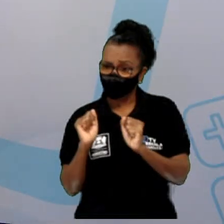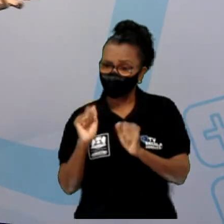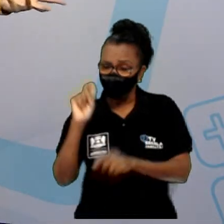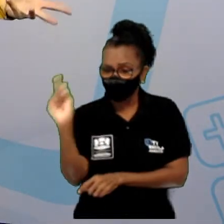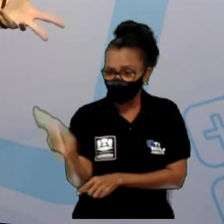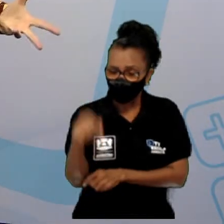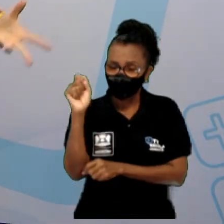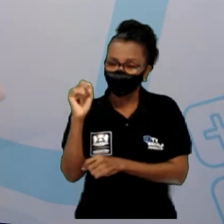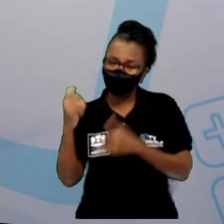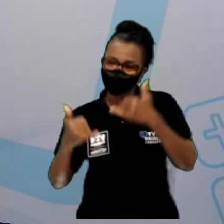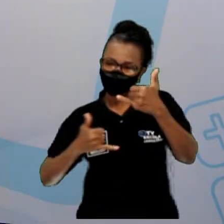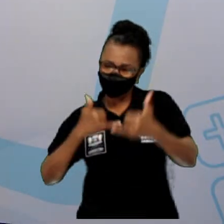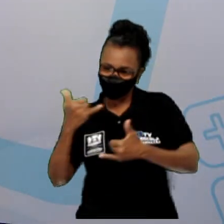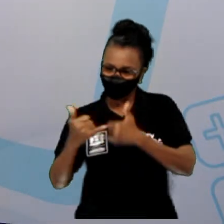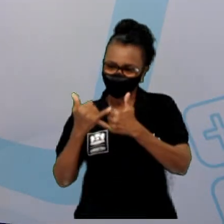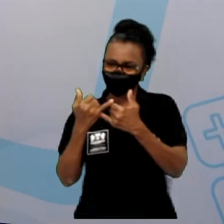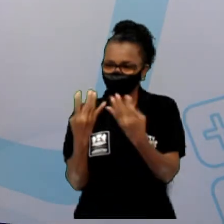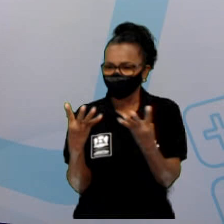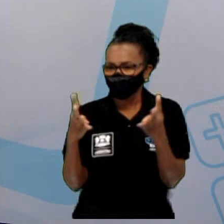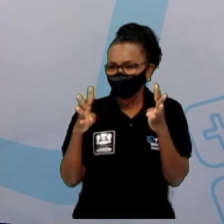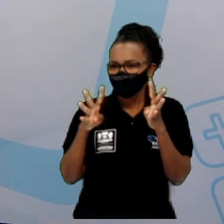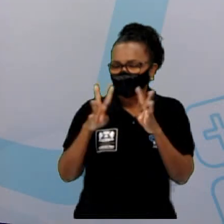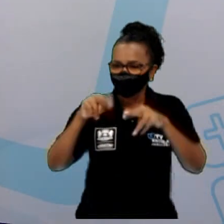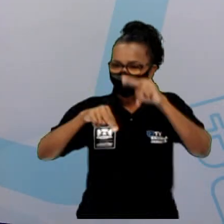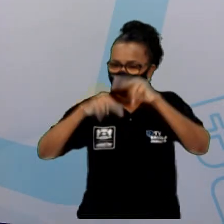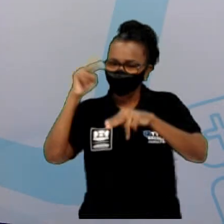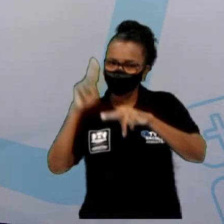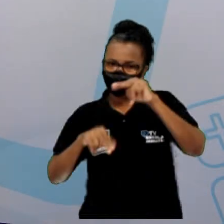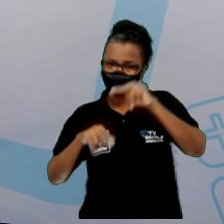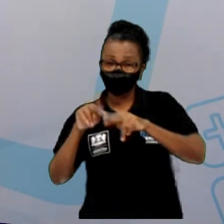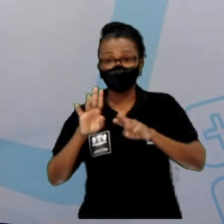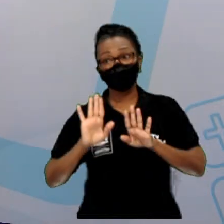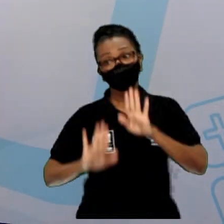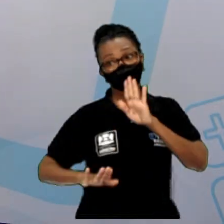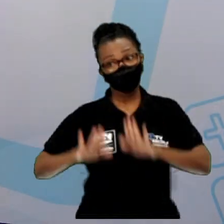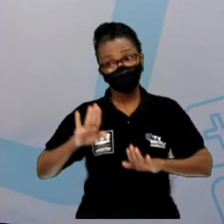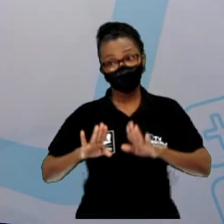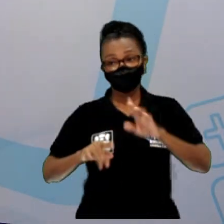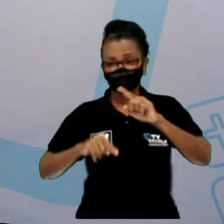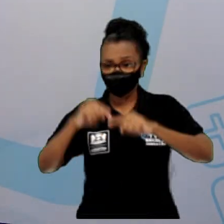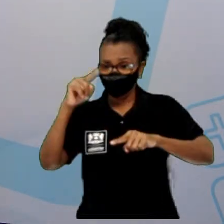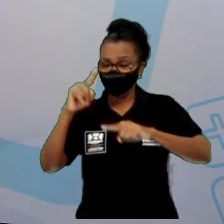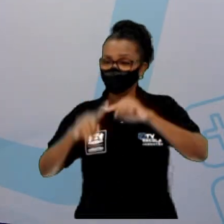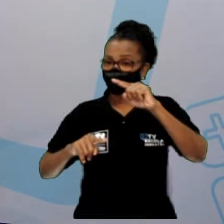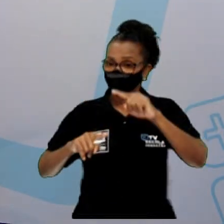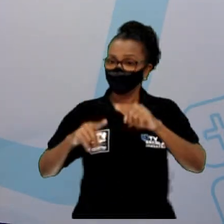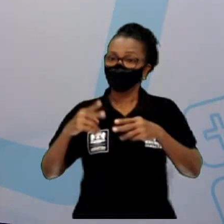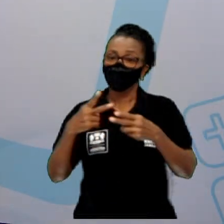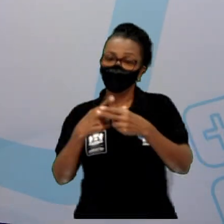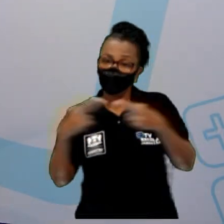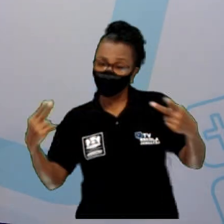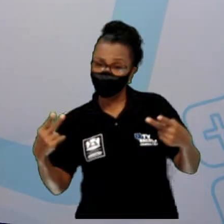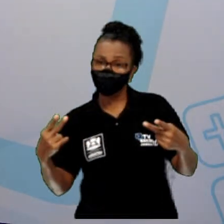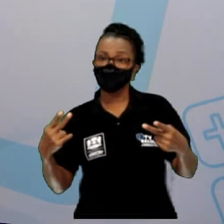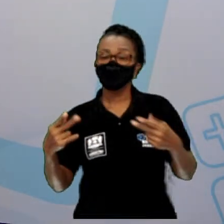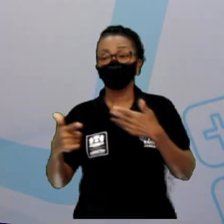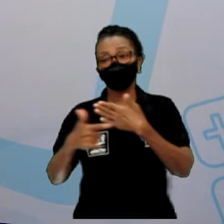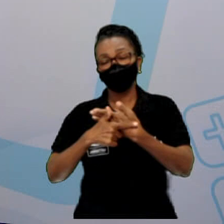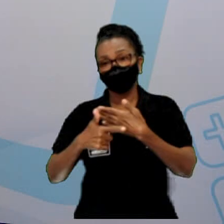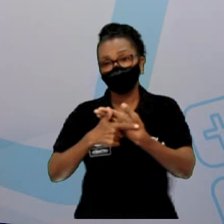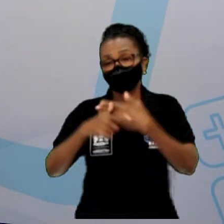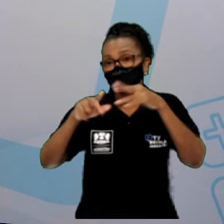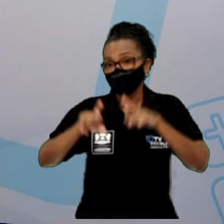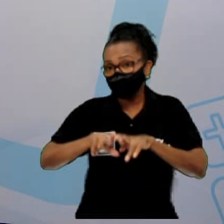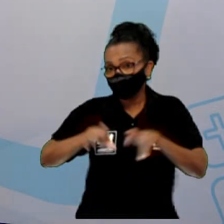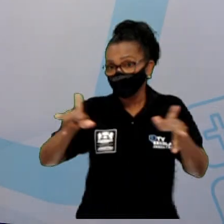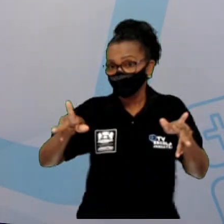numa roda junina. E aí, assim, dependendo do material, o objeto ele vai ter funcionalidades